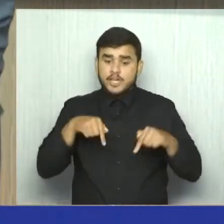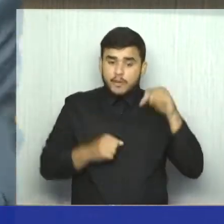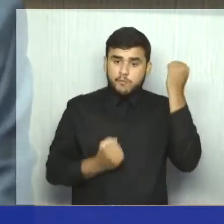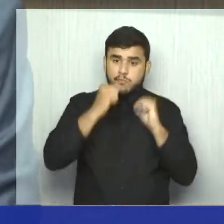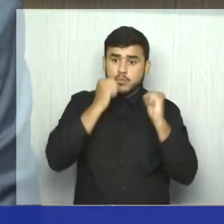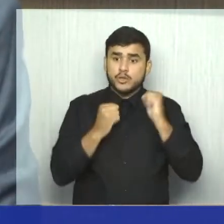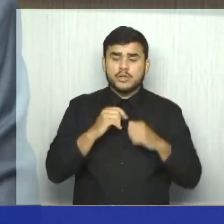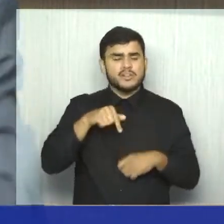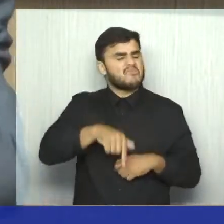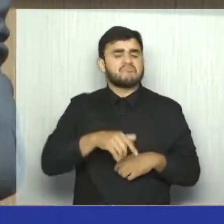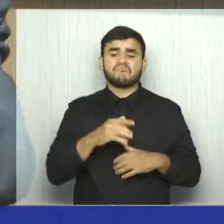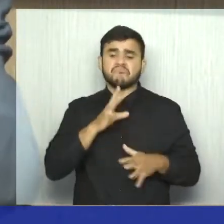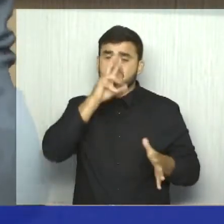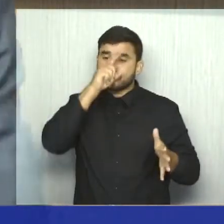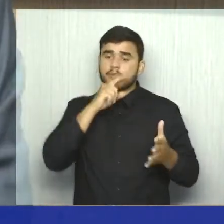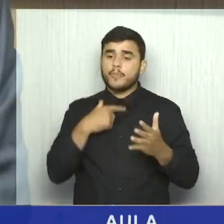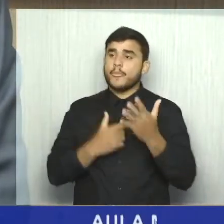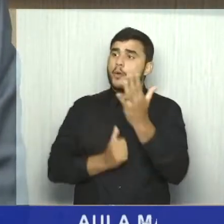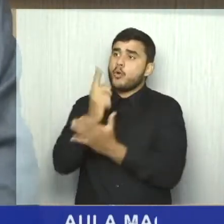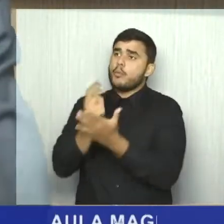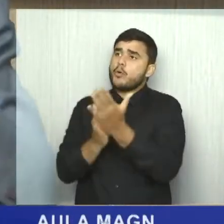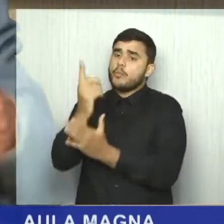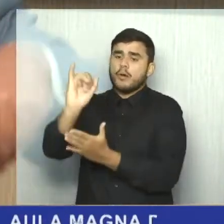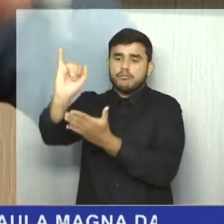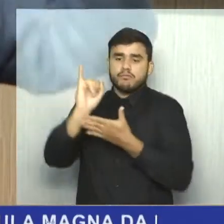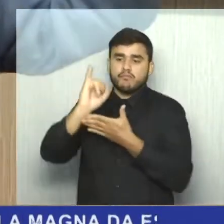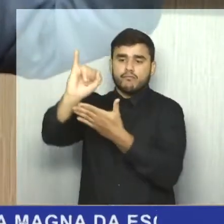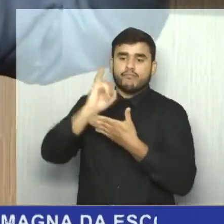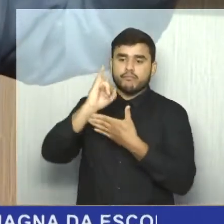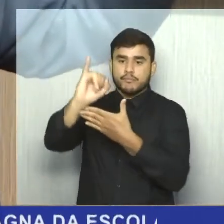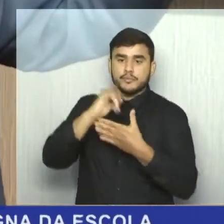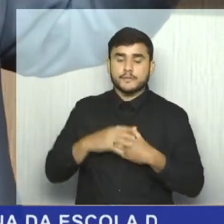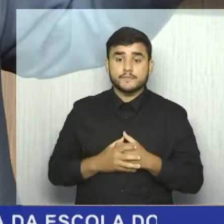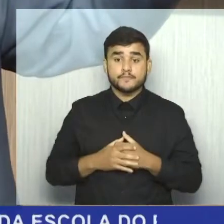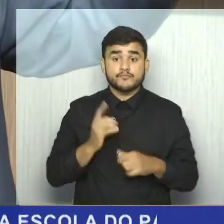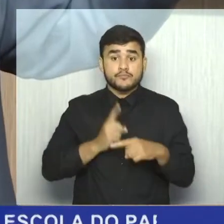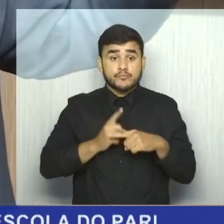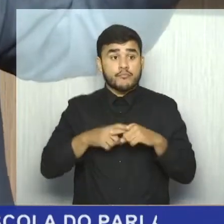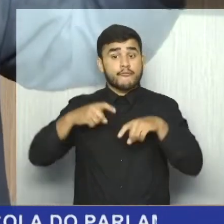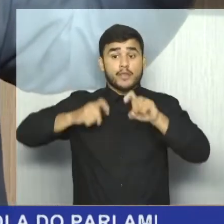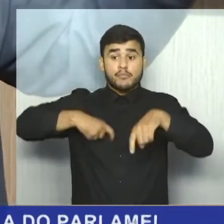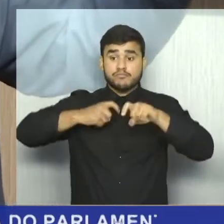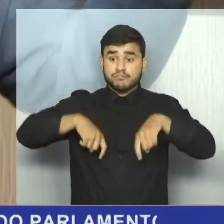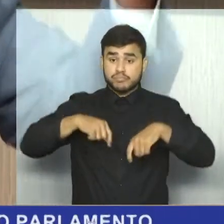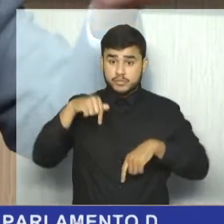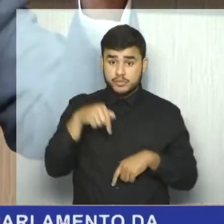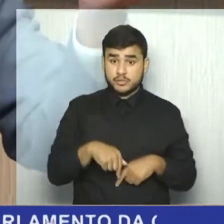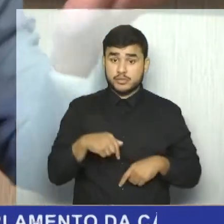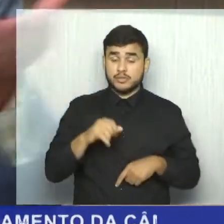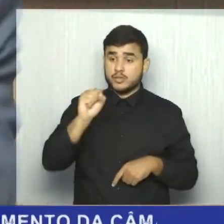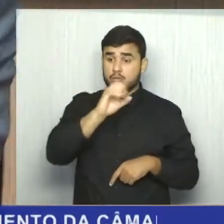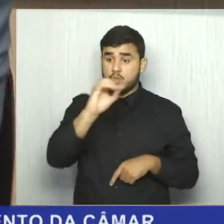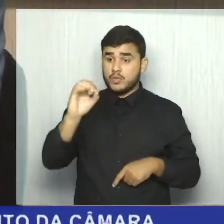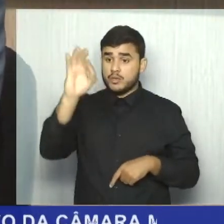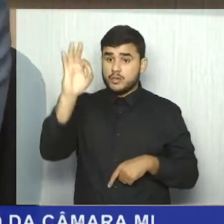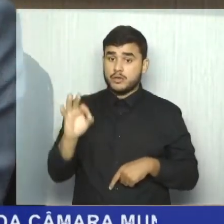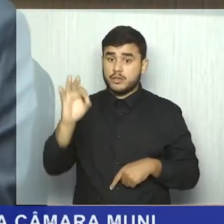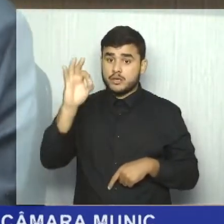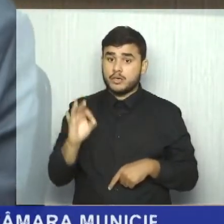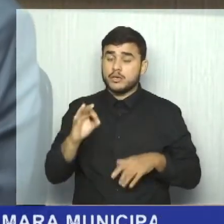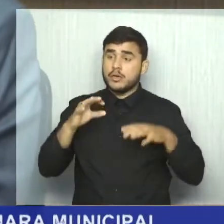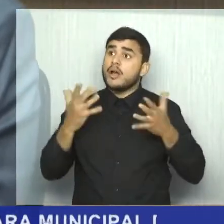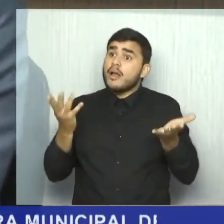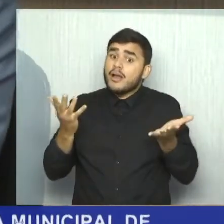importa tudo. Aí o meu livro fica atual de novo, porque a agricultura mais poderosa do mundo importa 80% dos